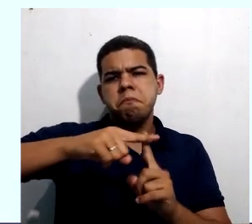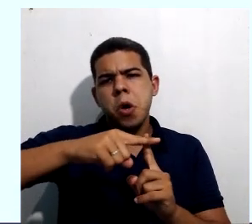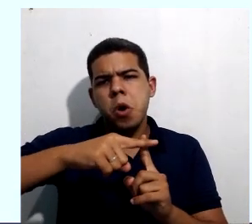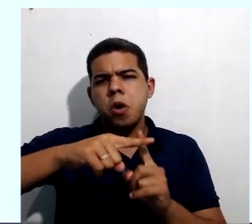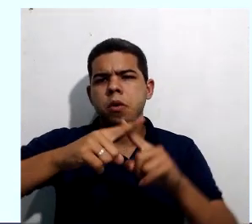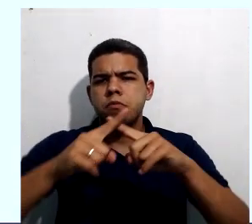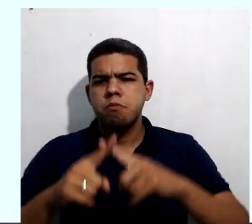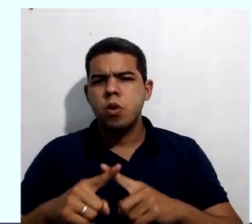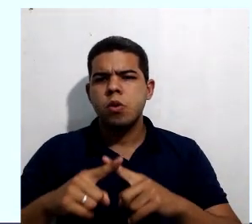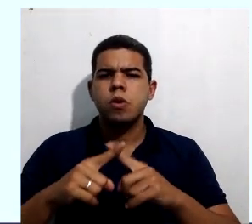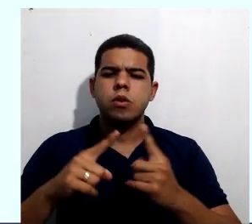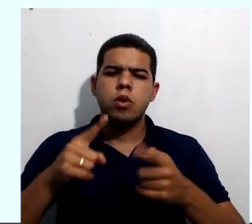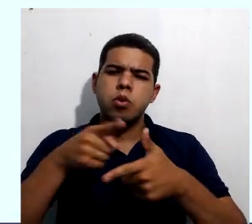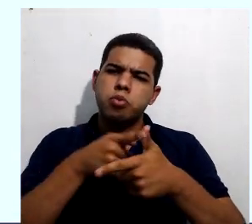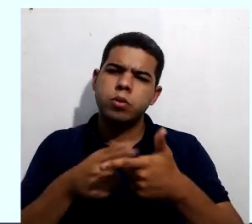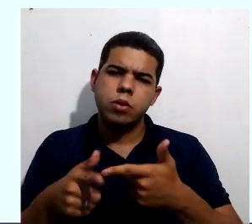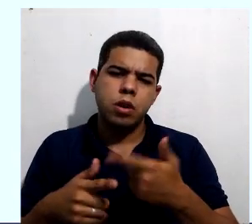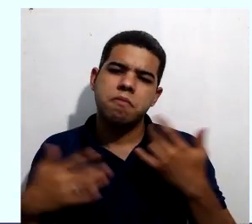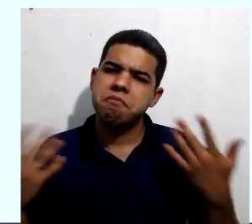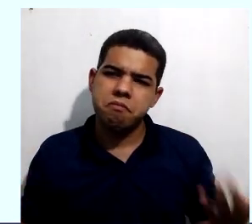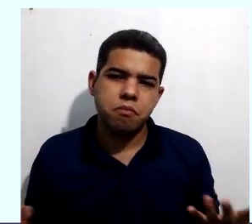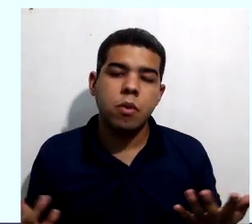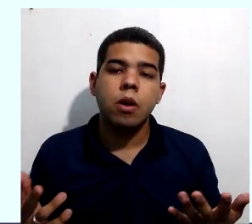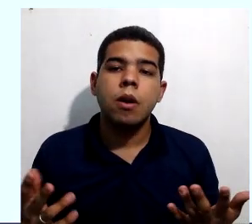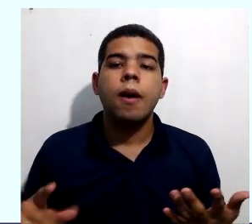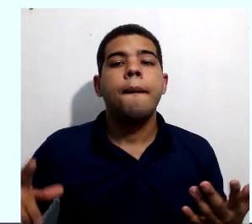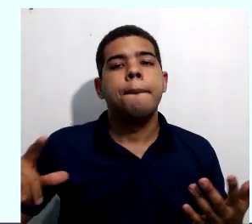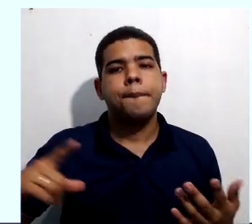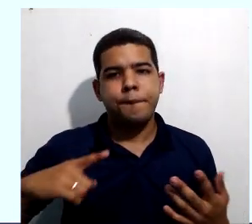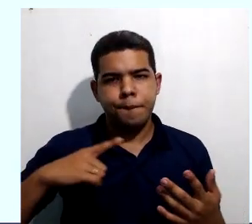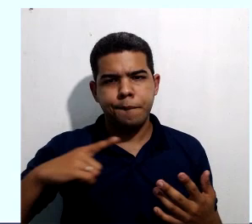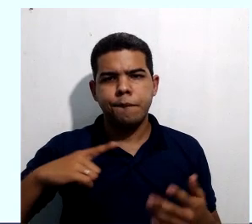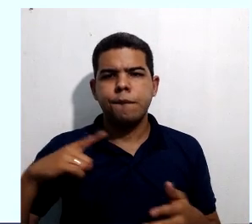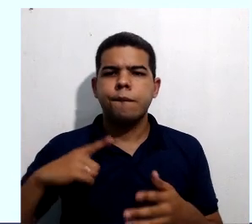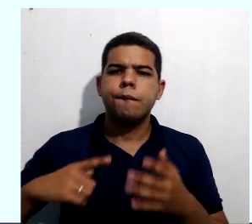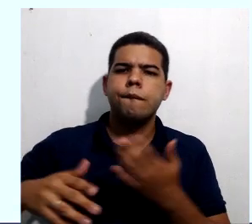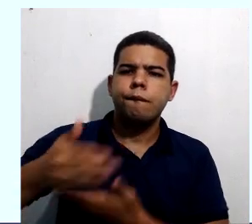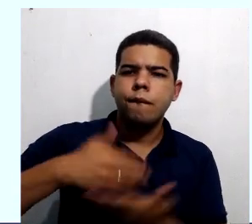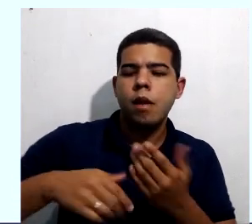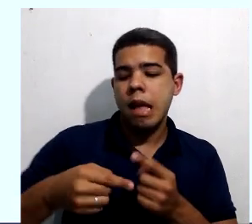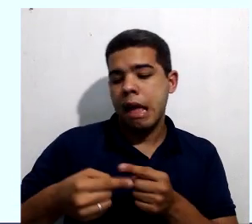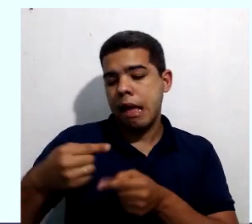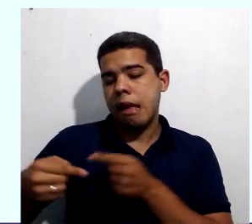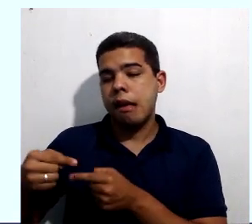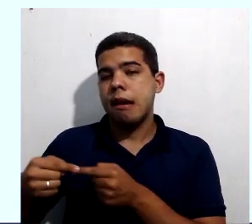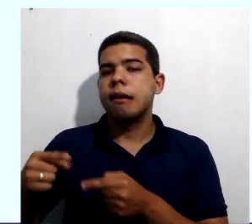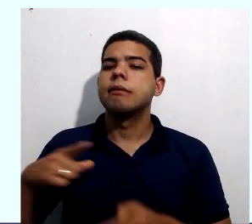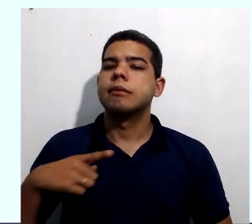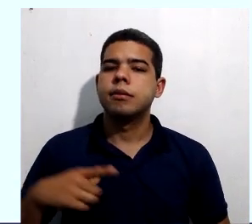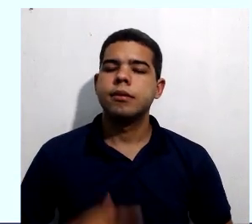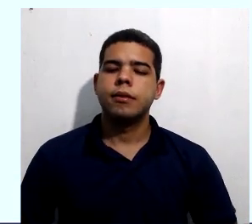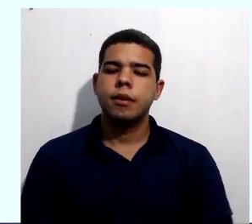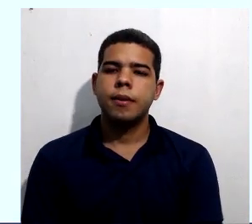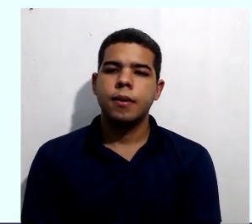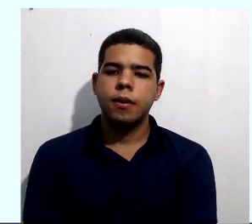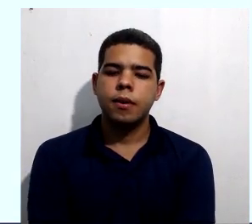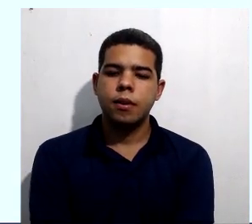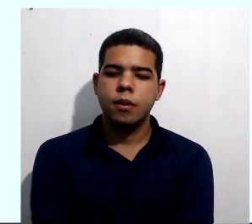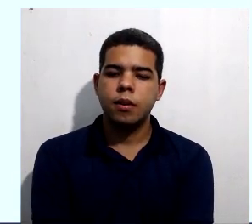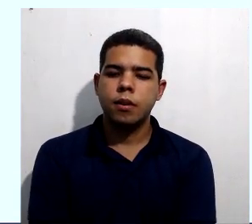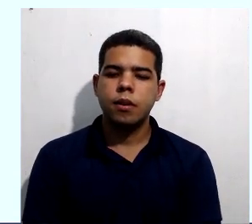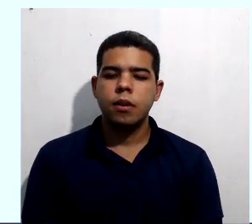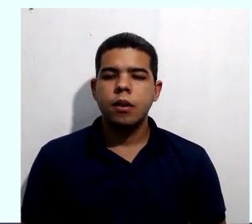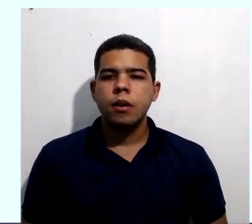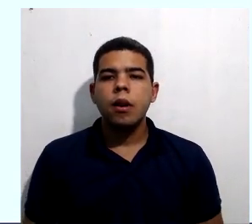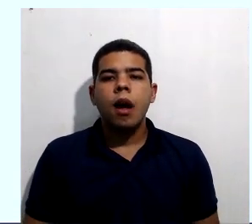somando, subtraindo, multiplicando ou dividindo. Mas existe uma relação com a anterior para a recursiva. A